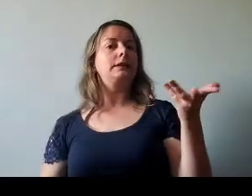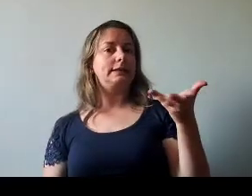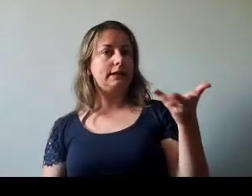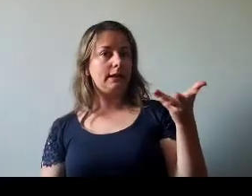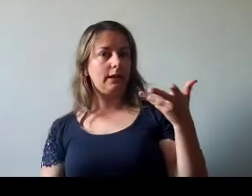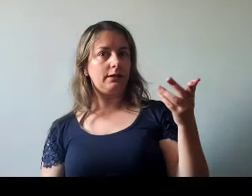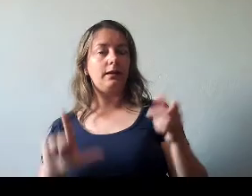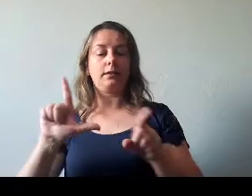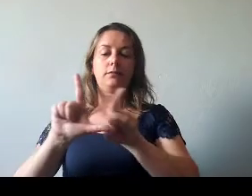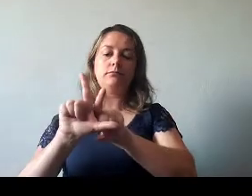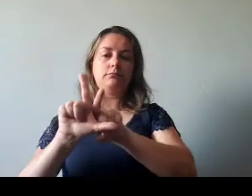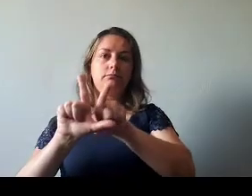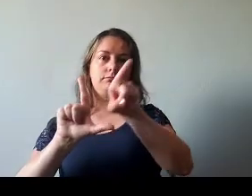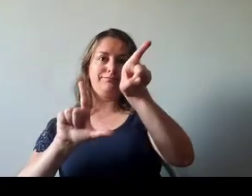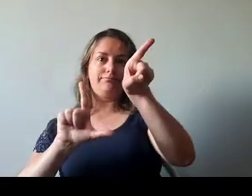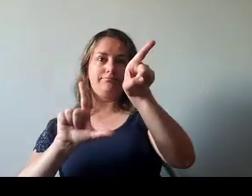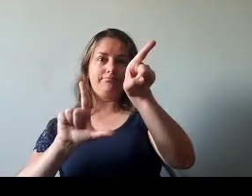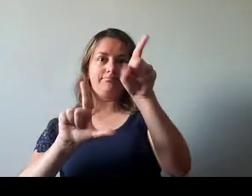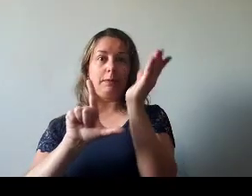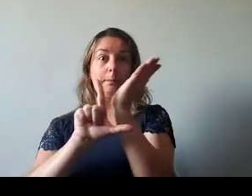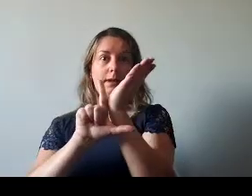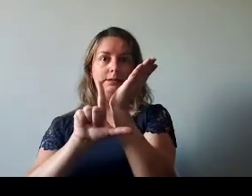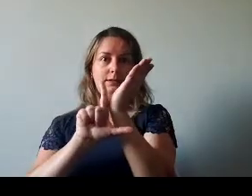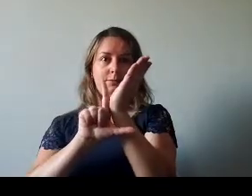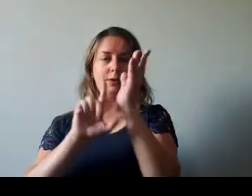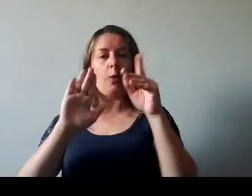para cima, ok?